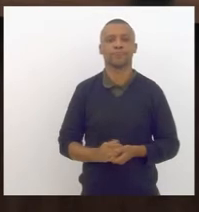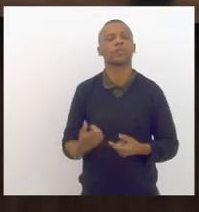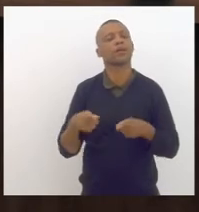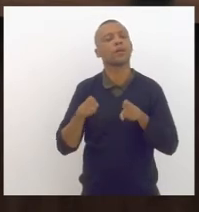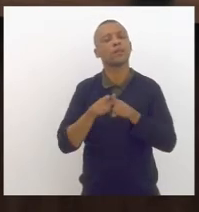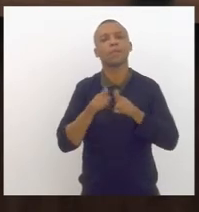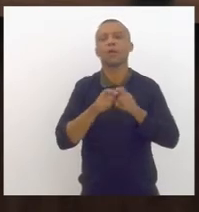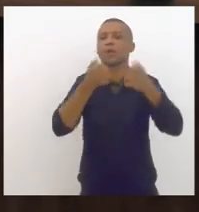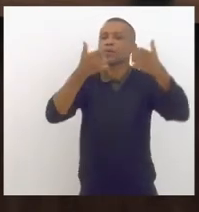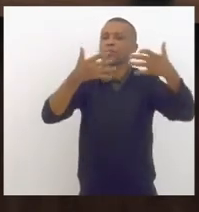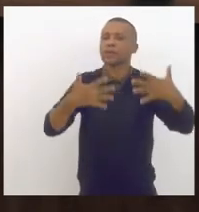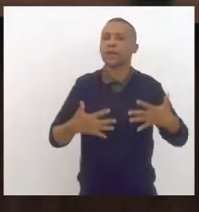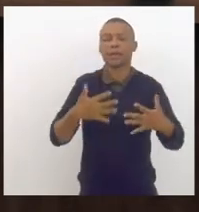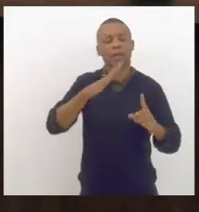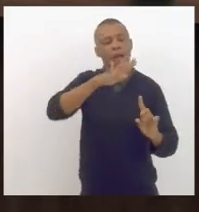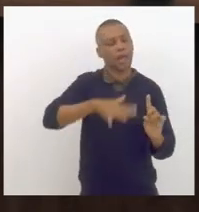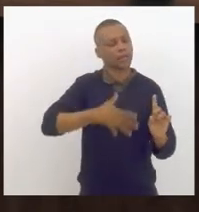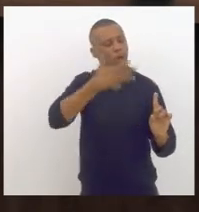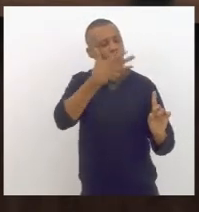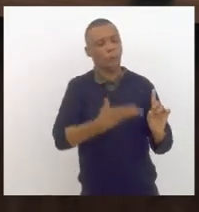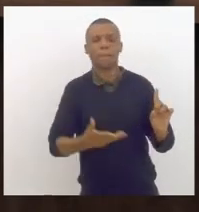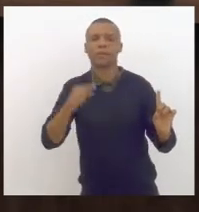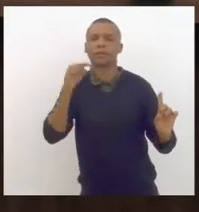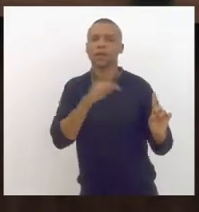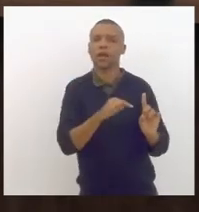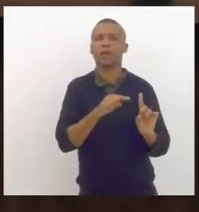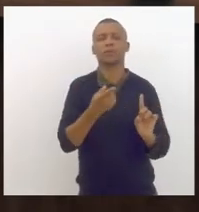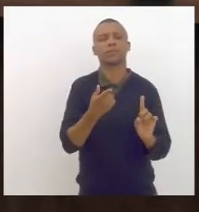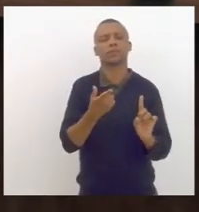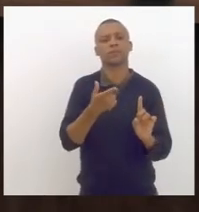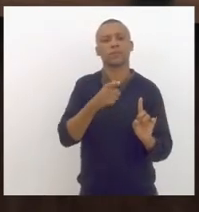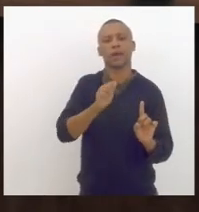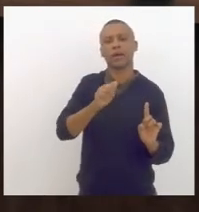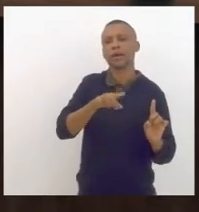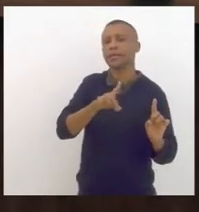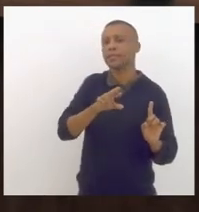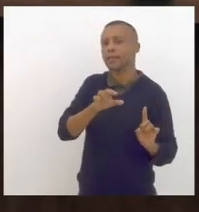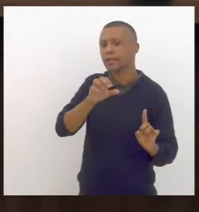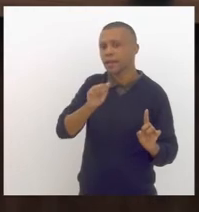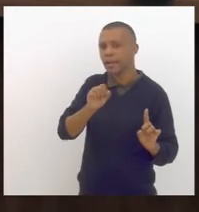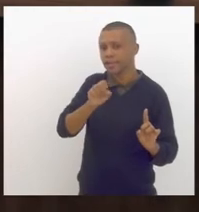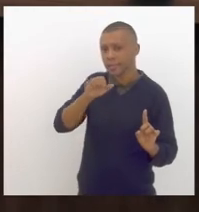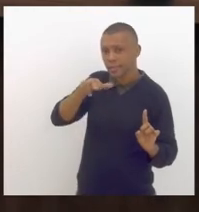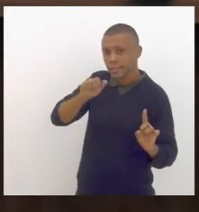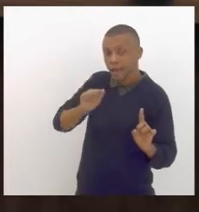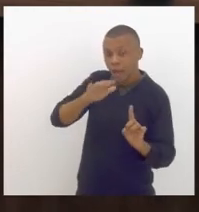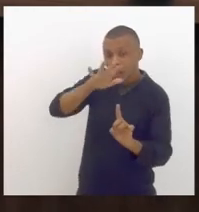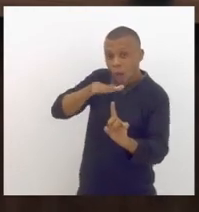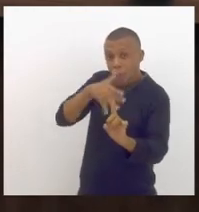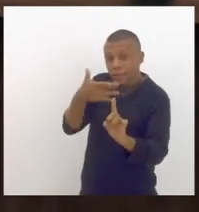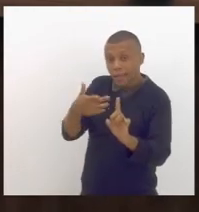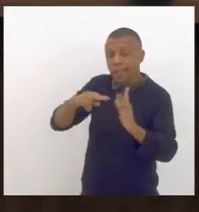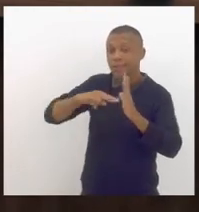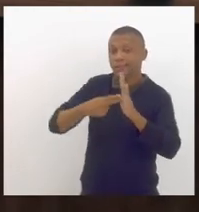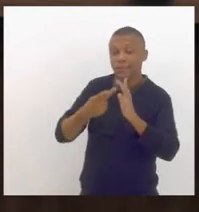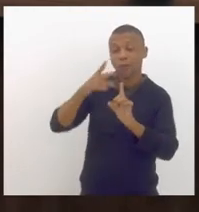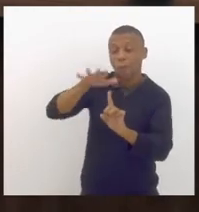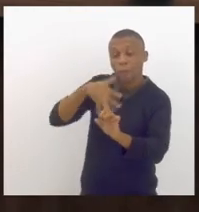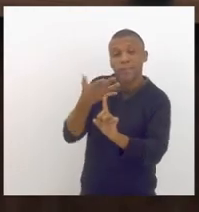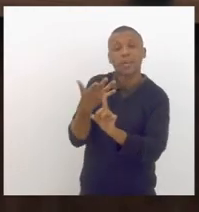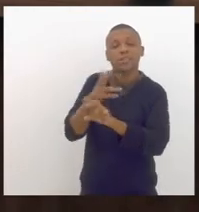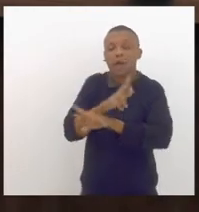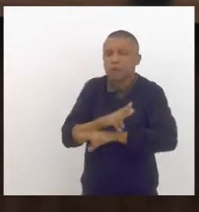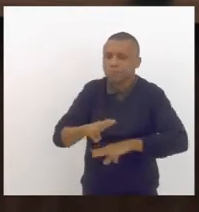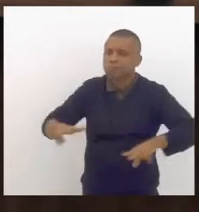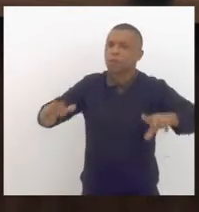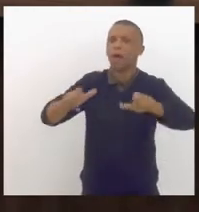essa homenagem à senhora Andréa Sena é uma homenagem também àqueles e aquelas que lutam em